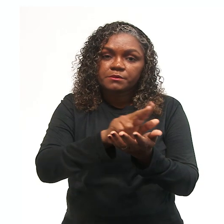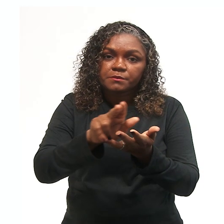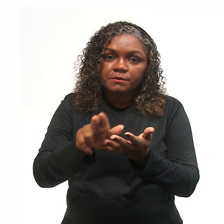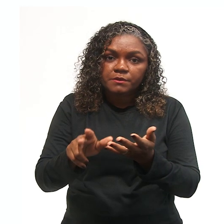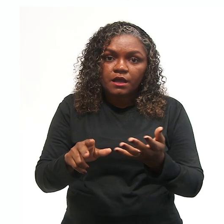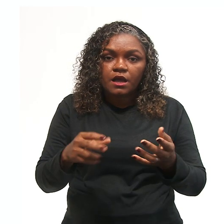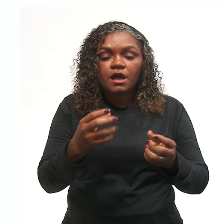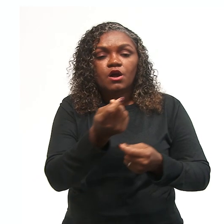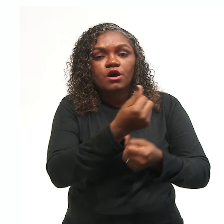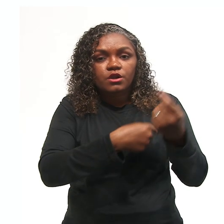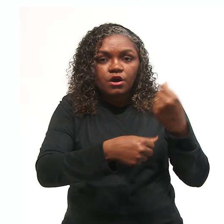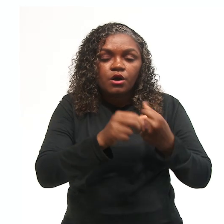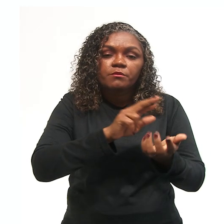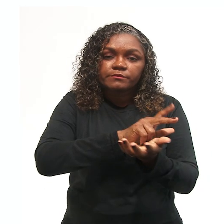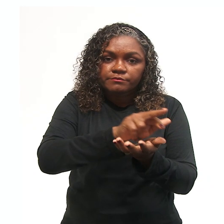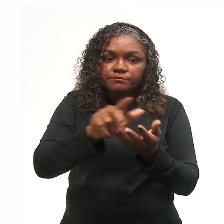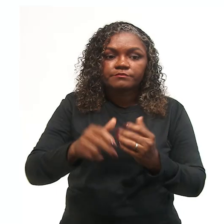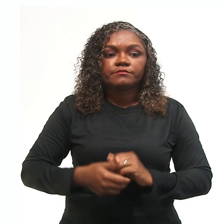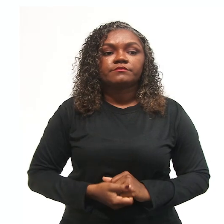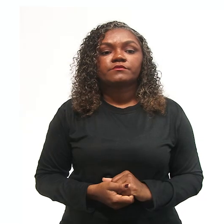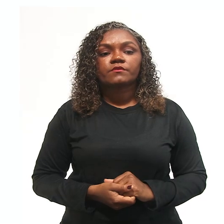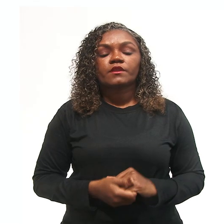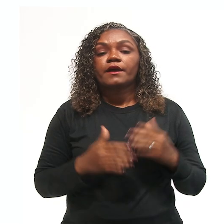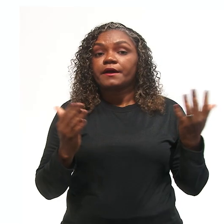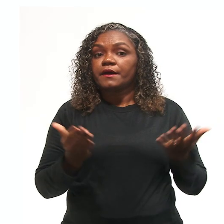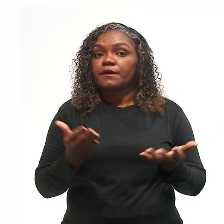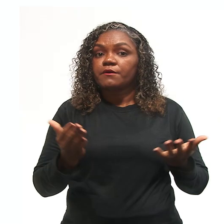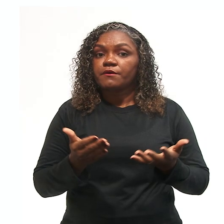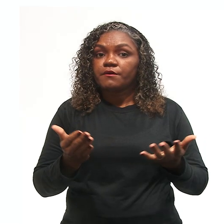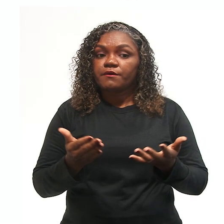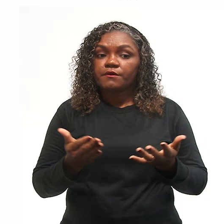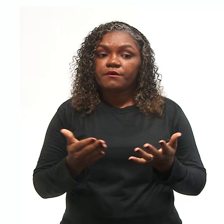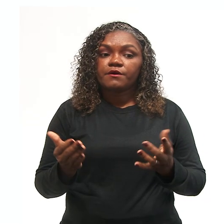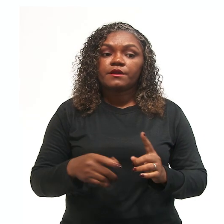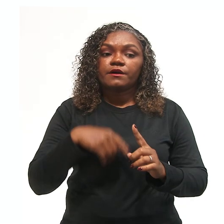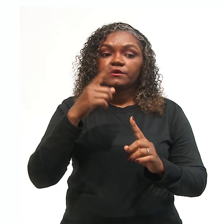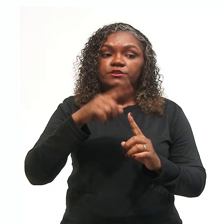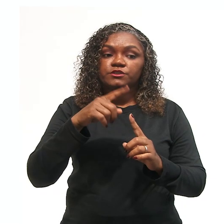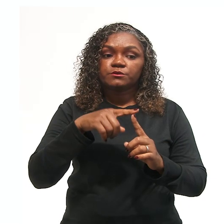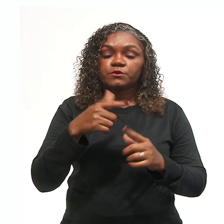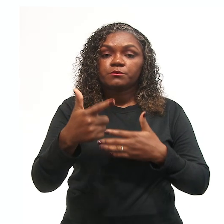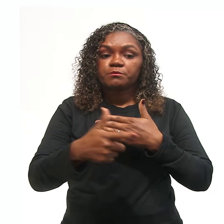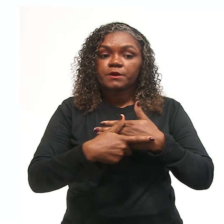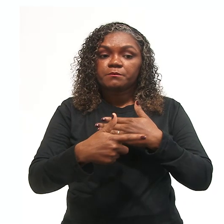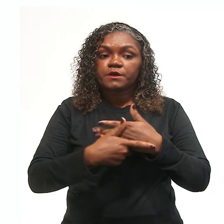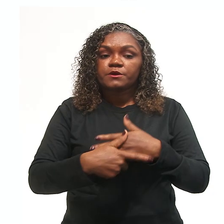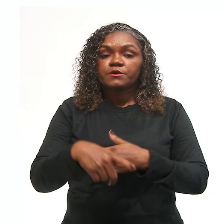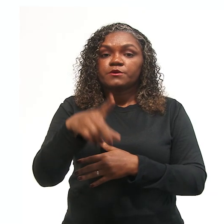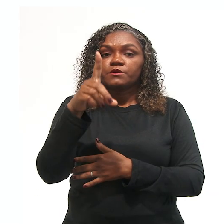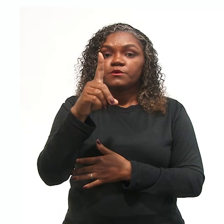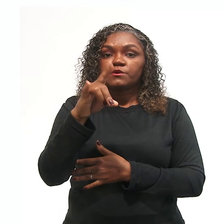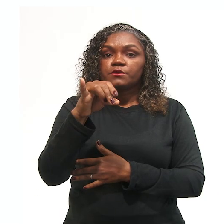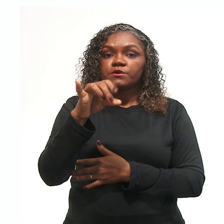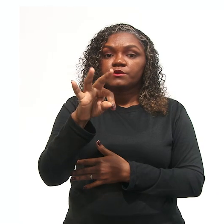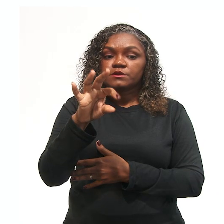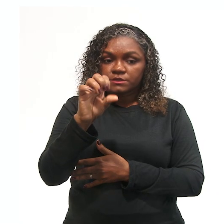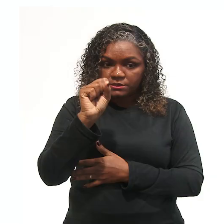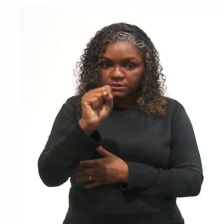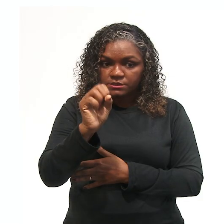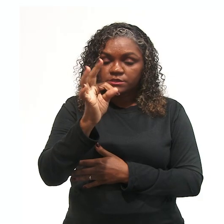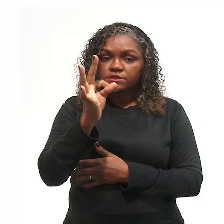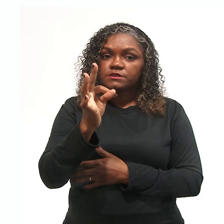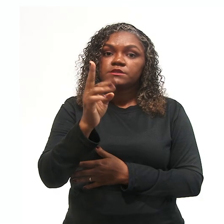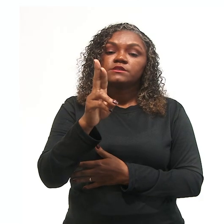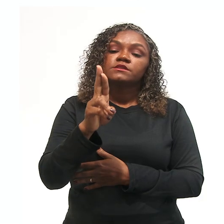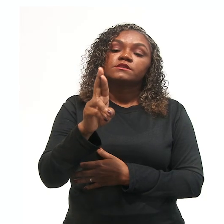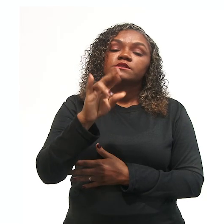Próxima função, a função distributiva, né? Ou conhecida também como função Robin Hood, ok? A